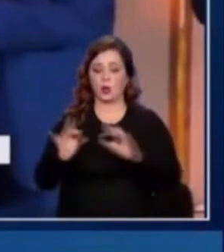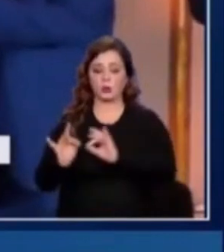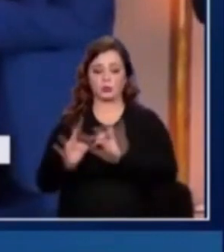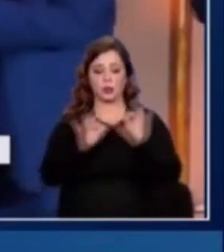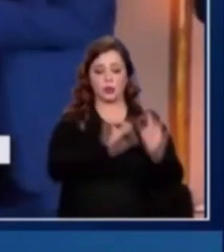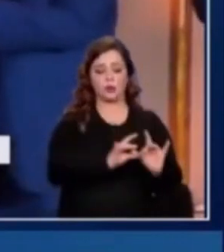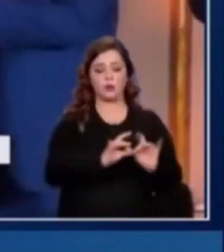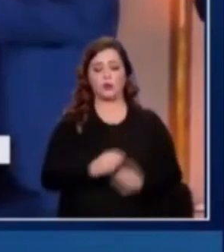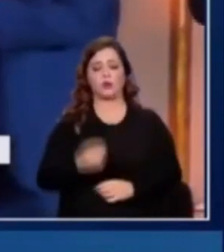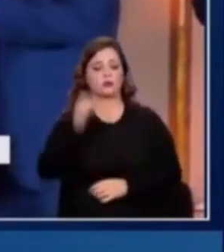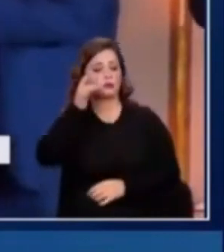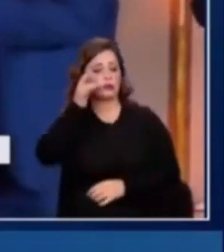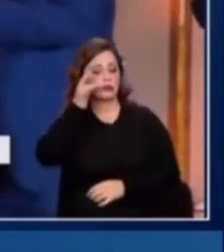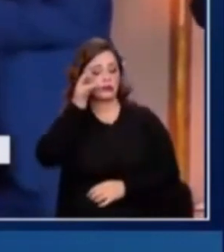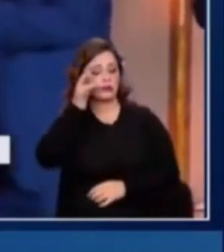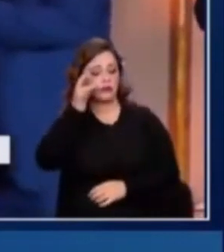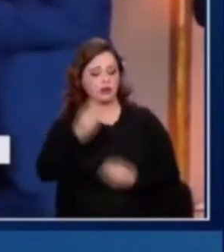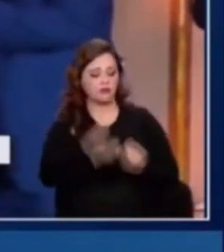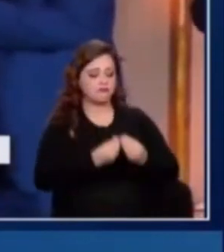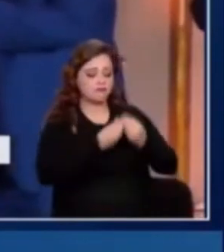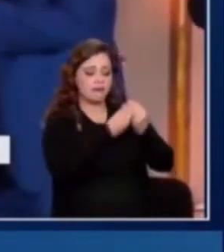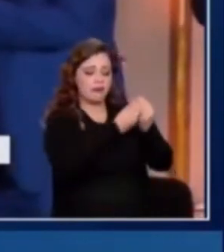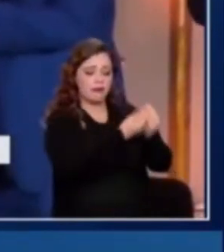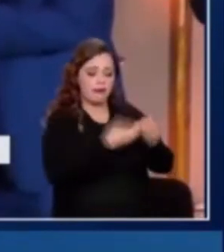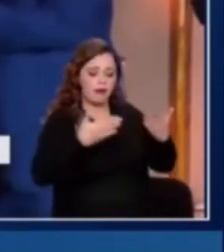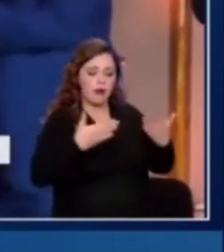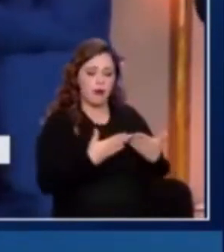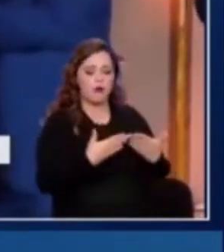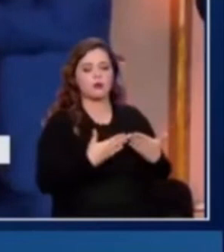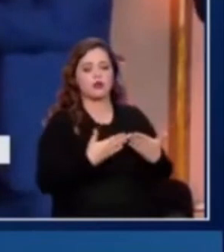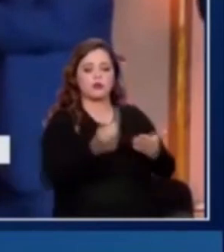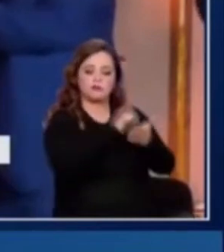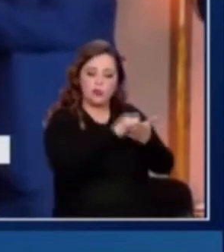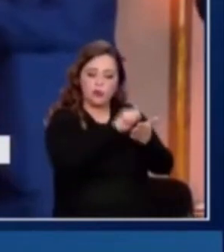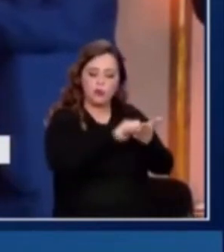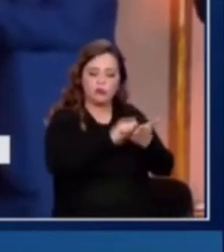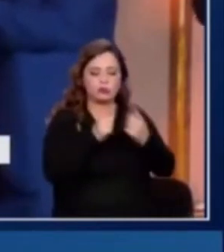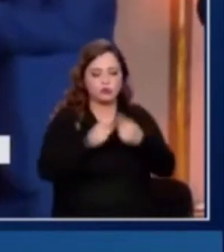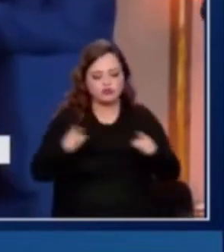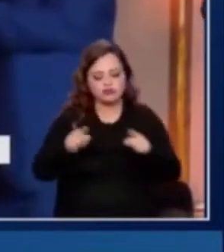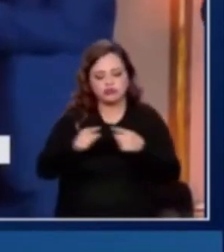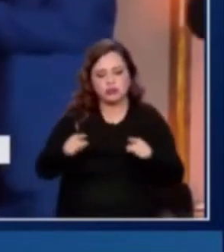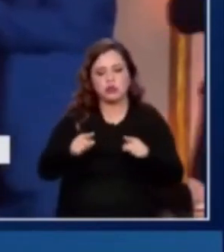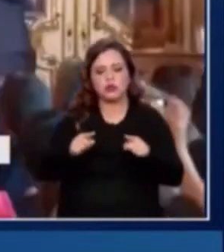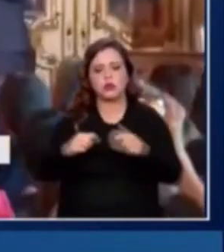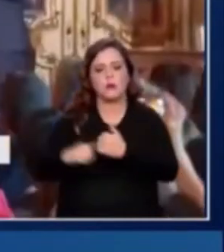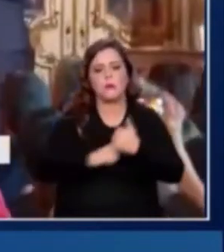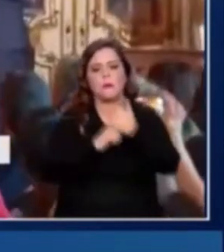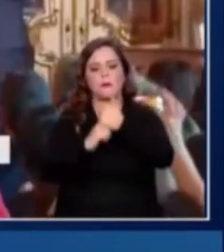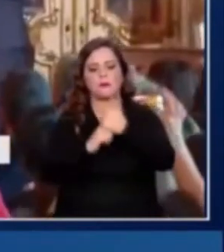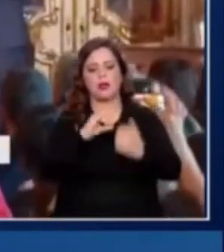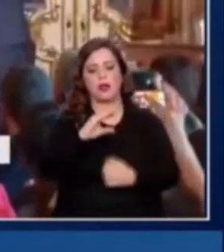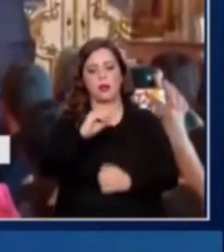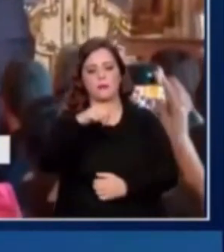um grande escritor, né? E eu vou daquele discurso que eu já li e reli várias vezes, vou